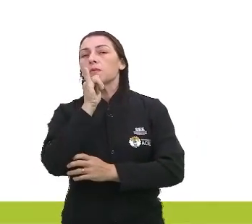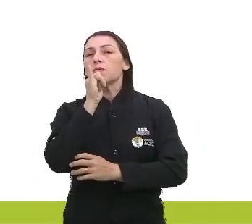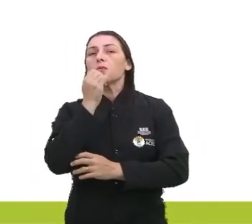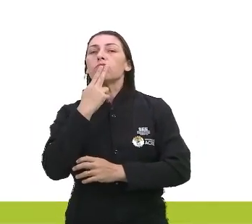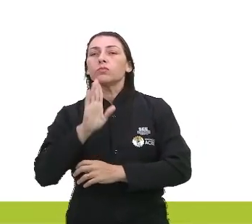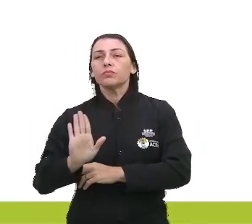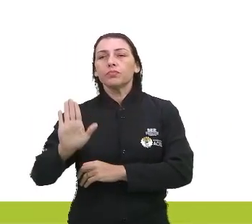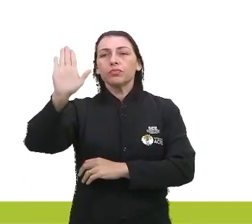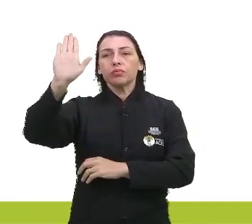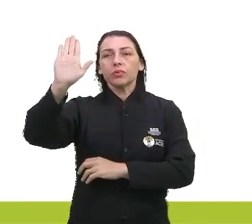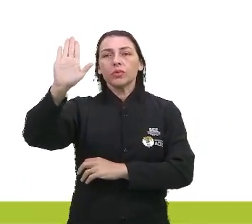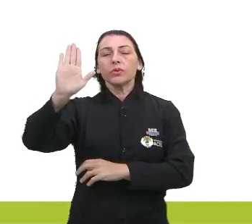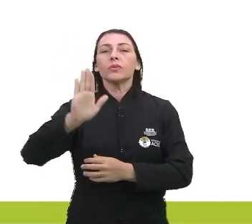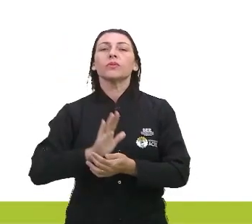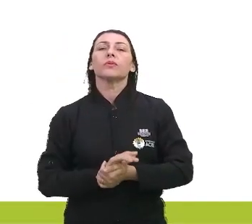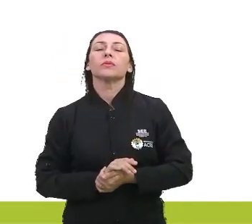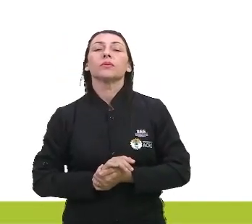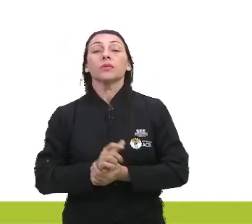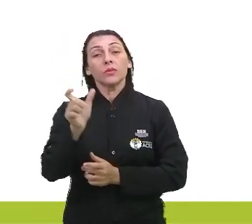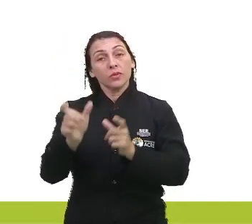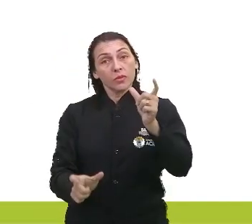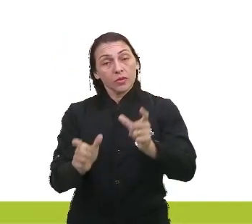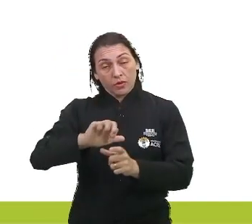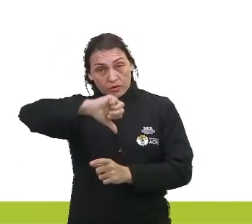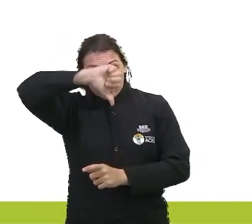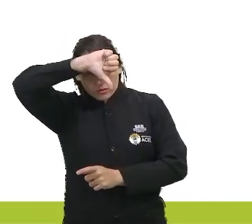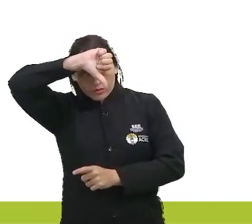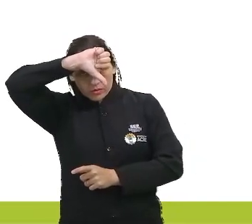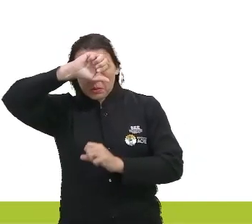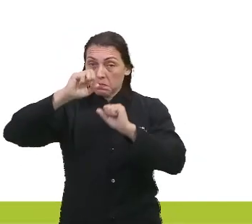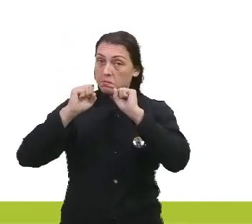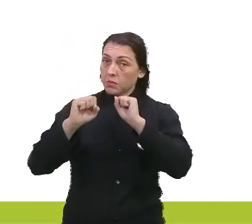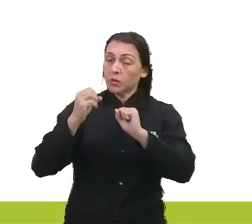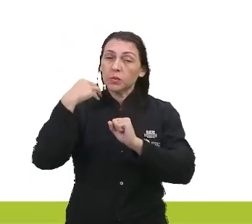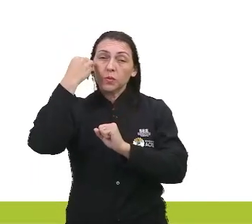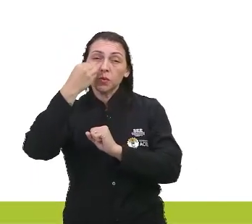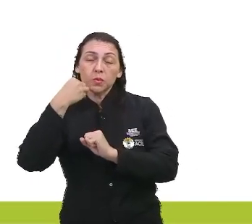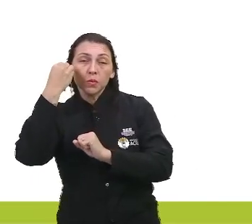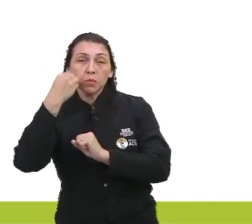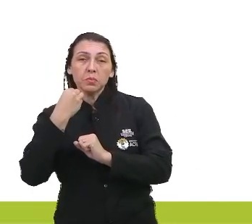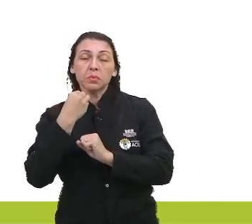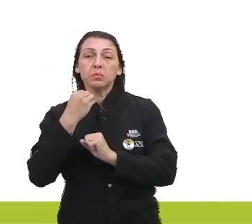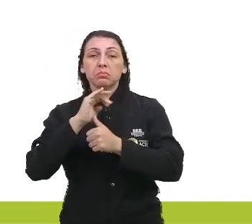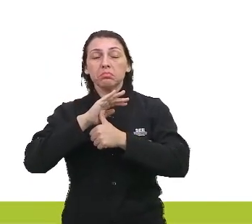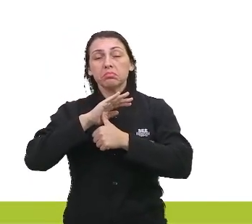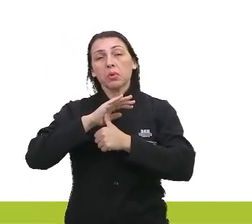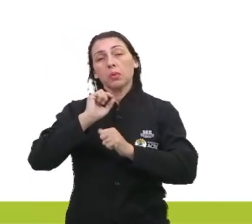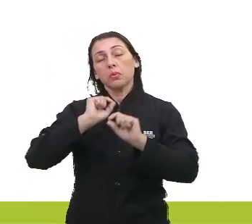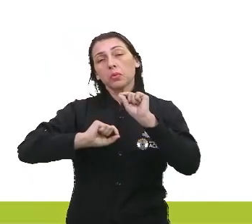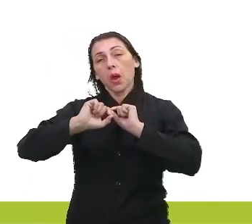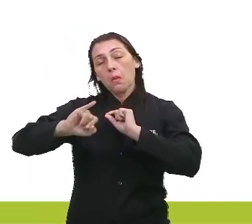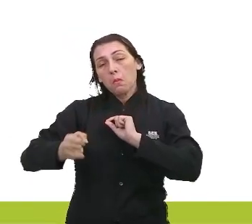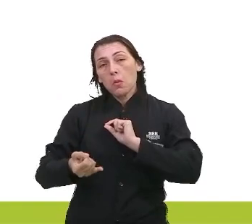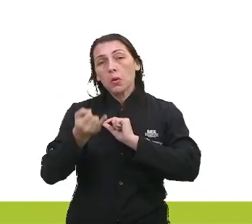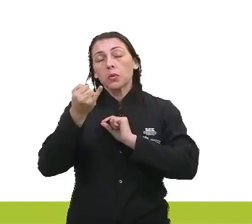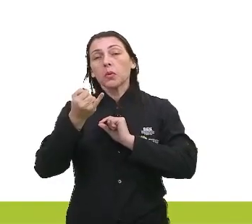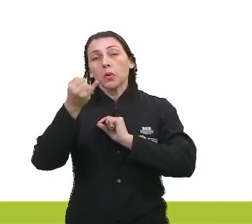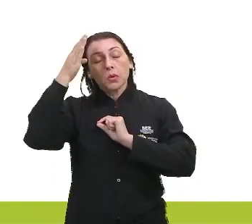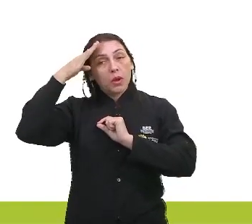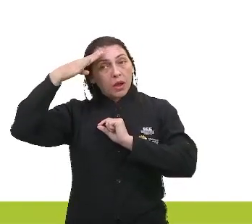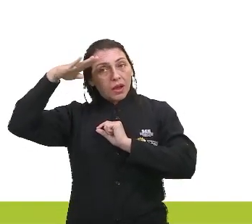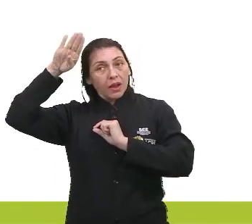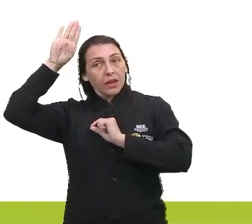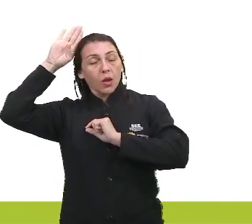Hitler. Indivíduos sujeitos a estereótipos podem experimentar baixa autoestima, oportunidades acadêmicas